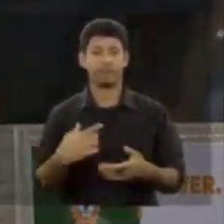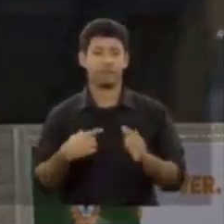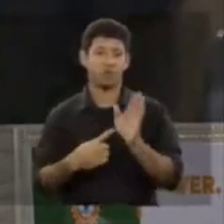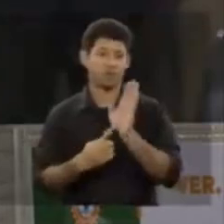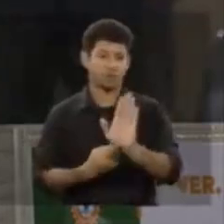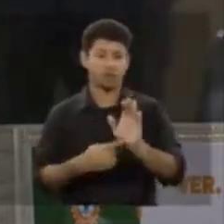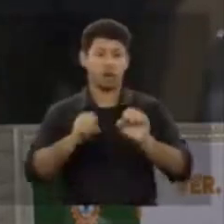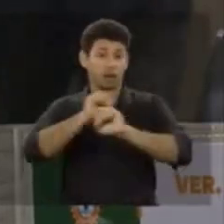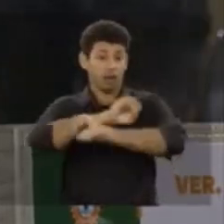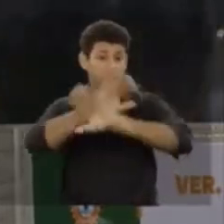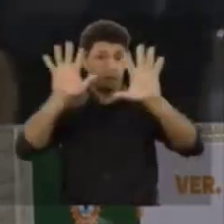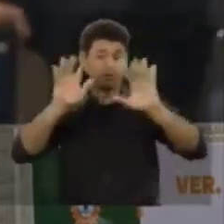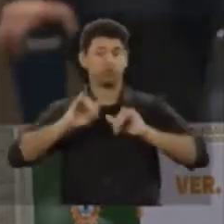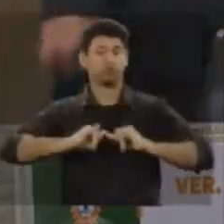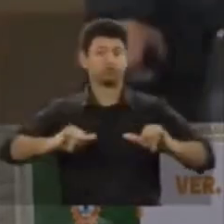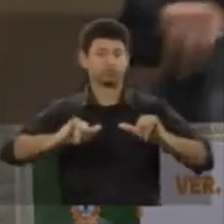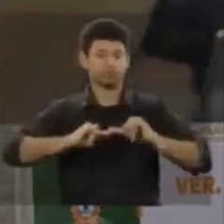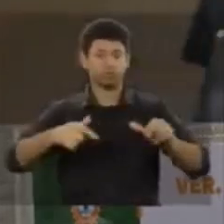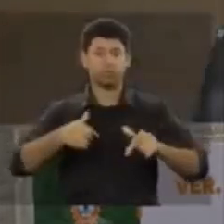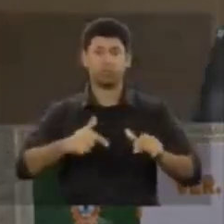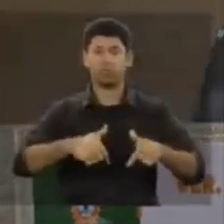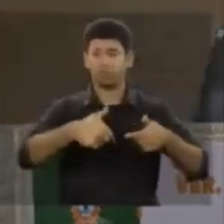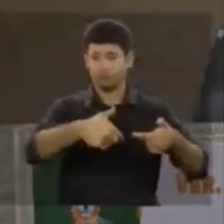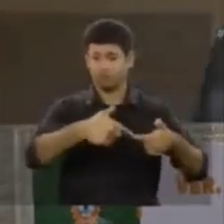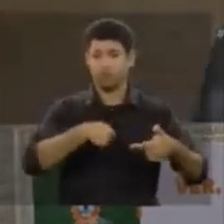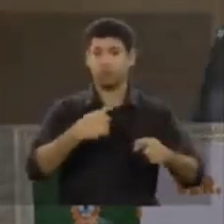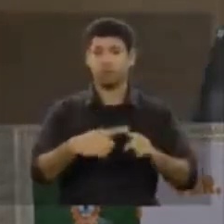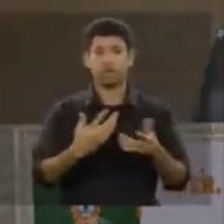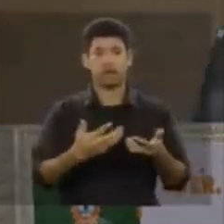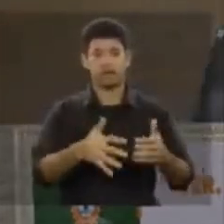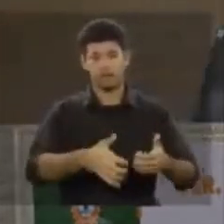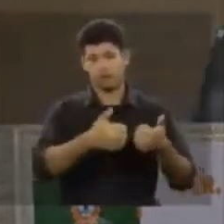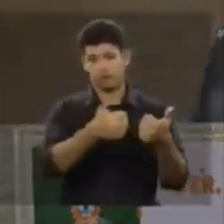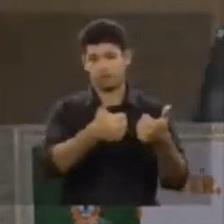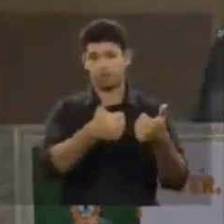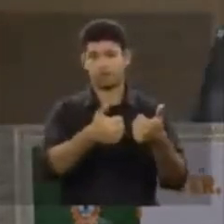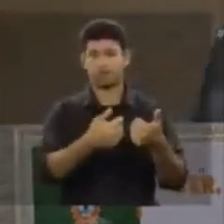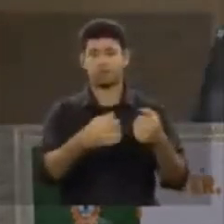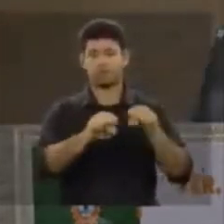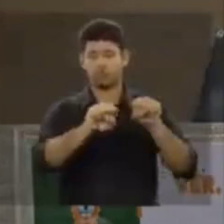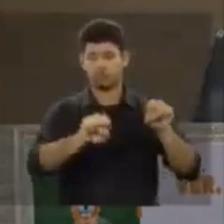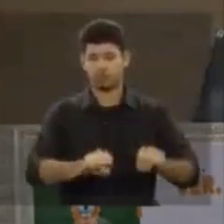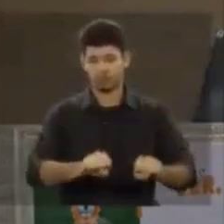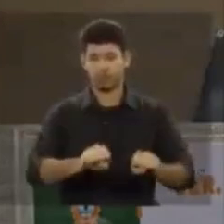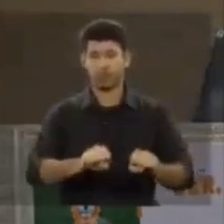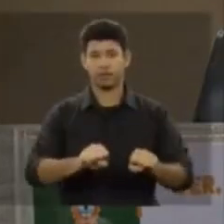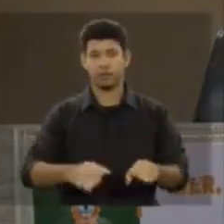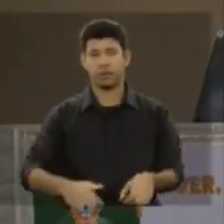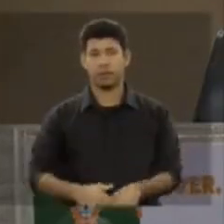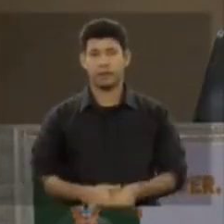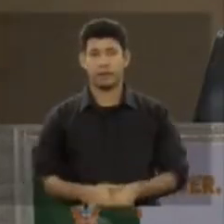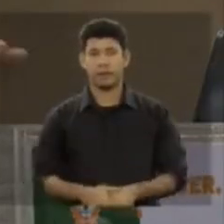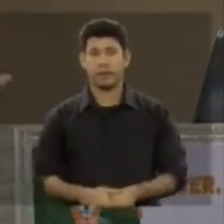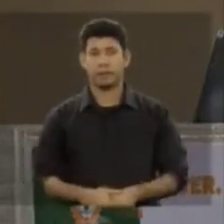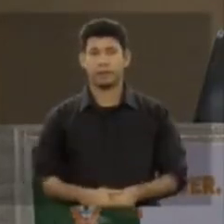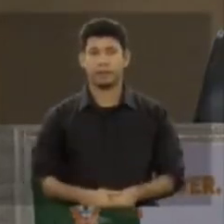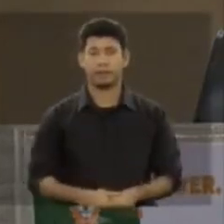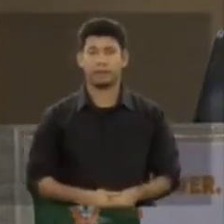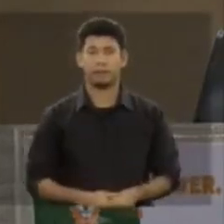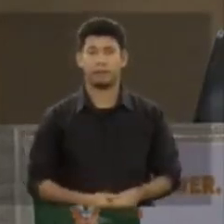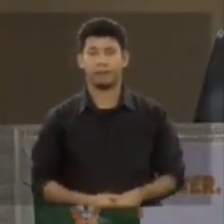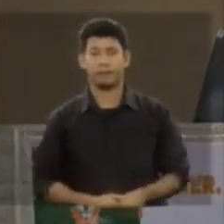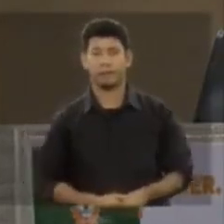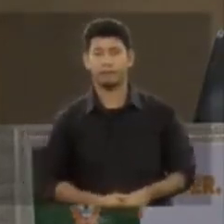estamos fazendo para melhorar o sistema porque